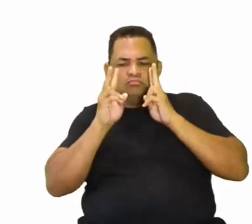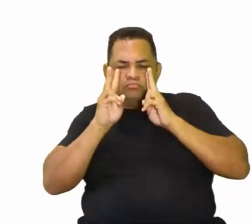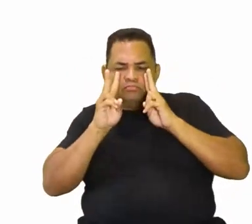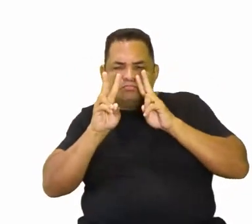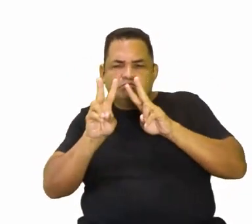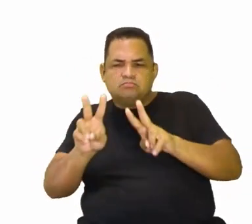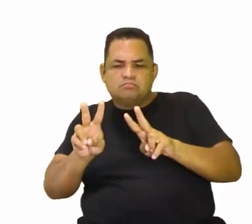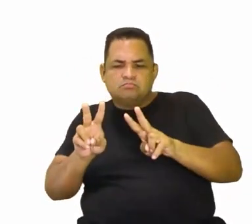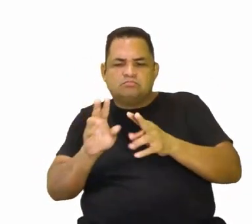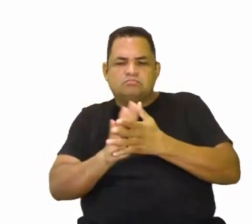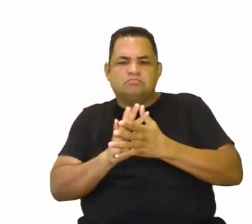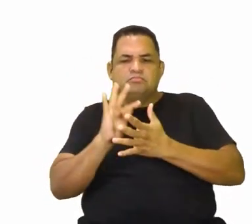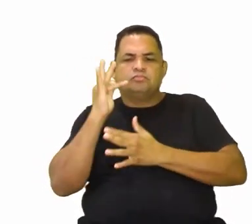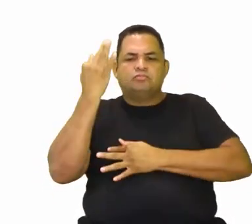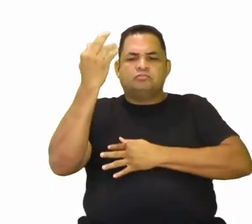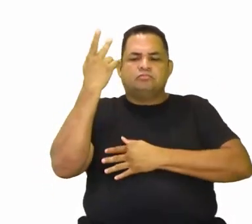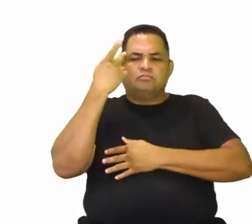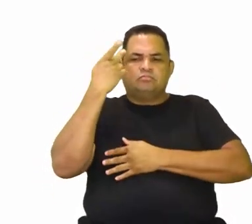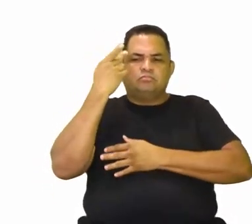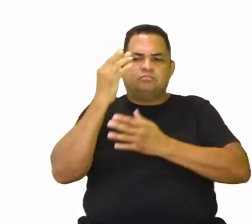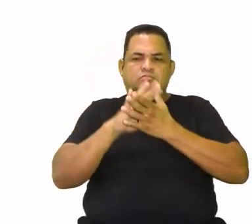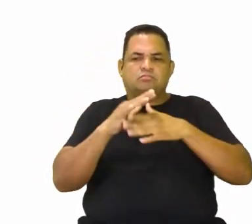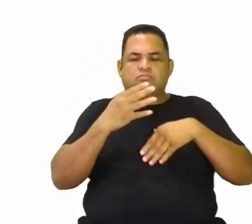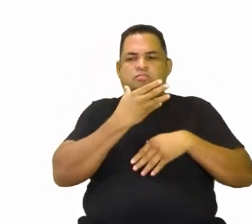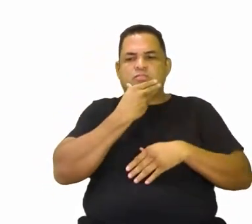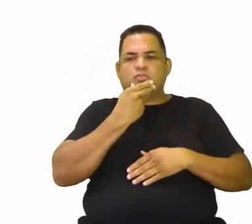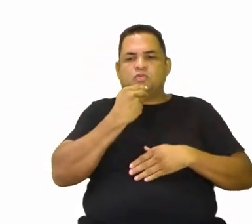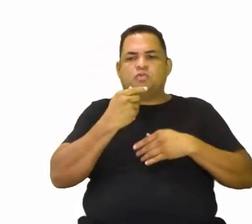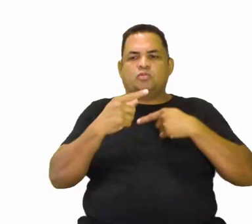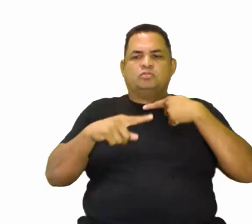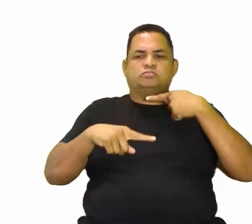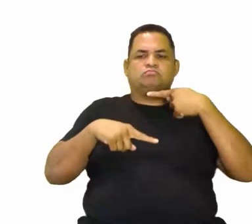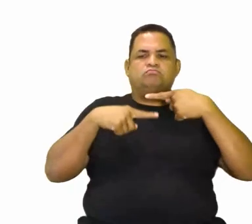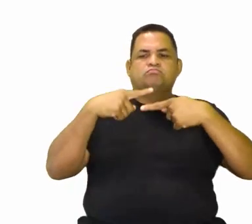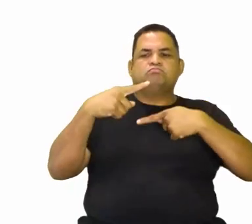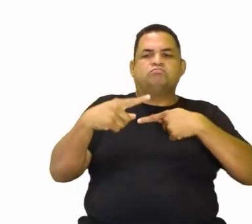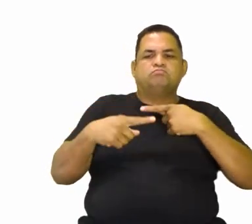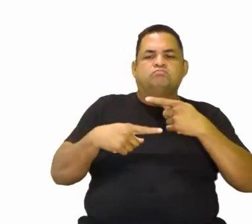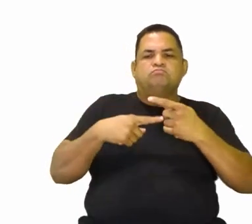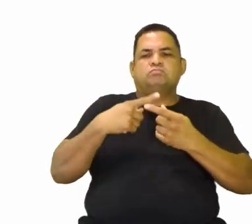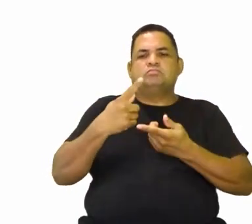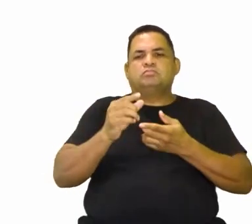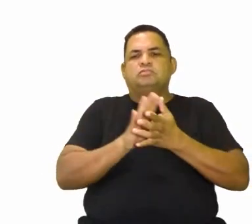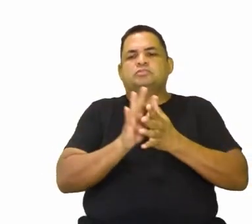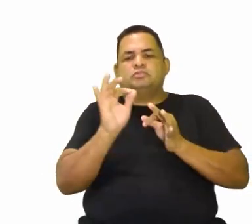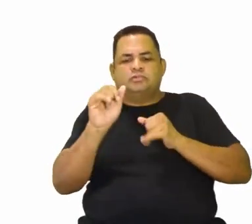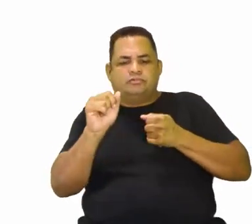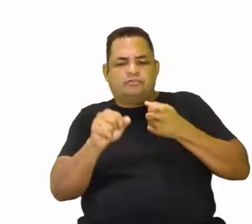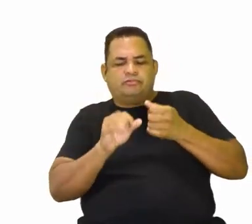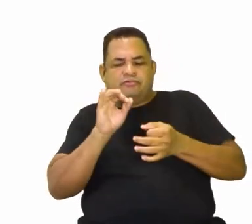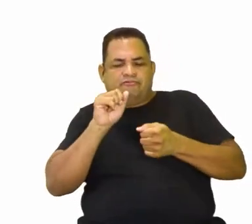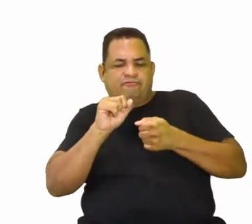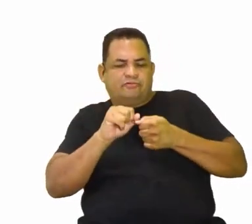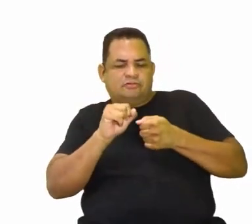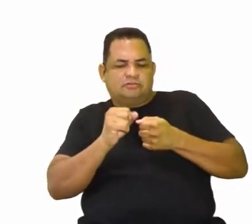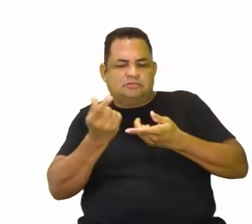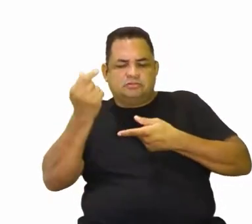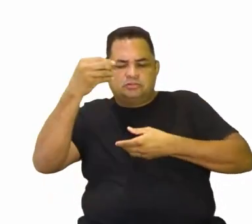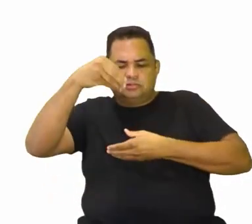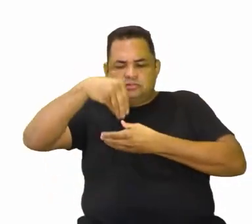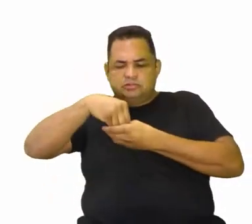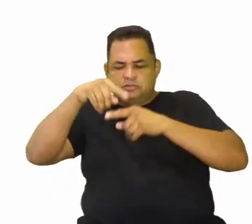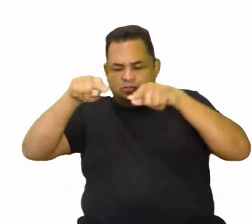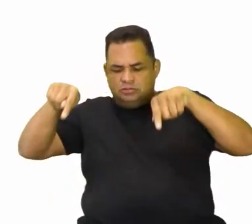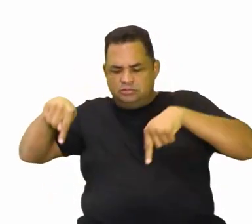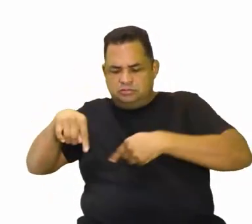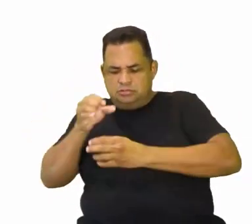observações dos fenômenos naturais que o homem depois foi tentando realizar em laboratório, repetir esses fenômenos,